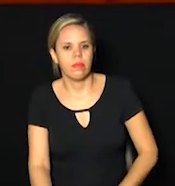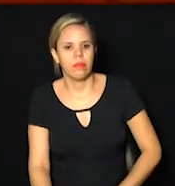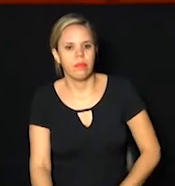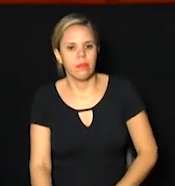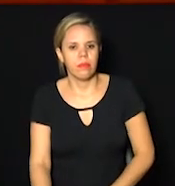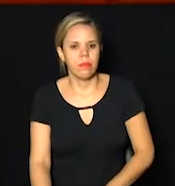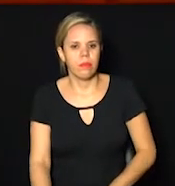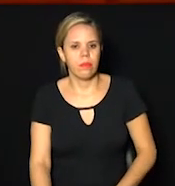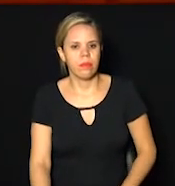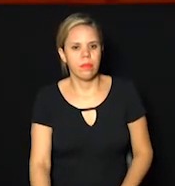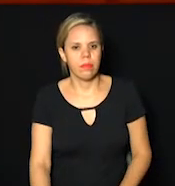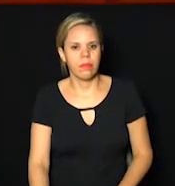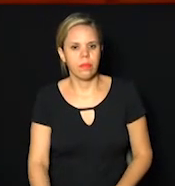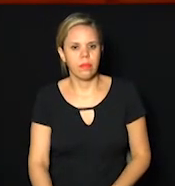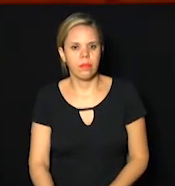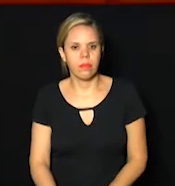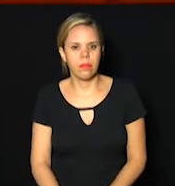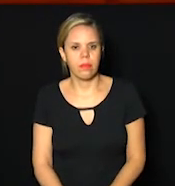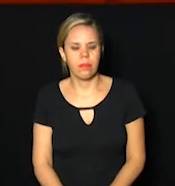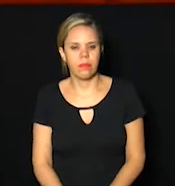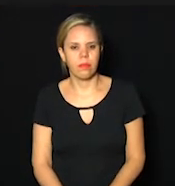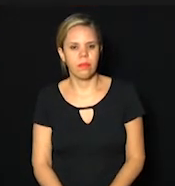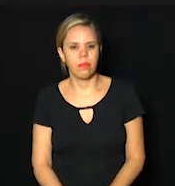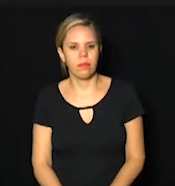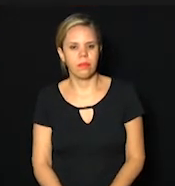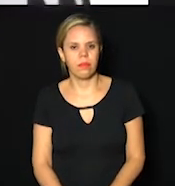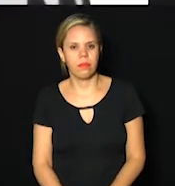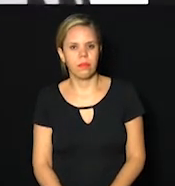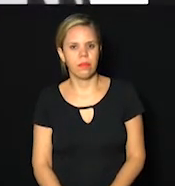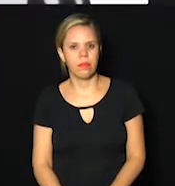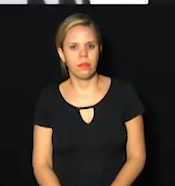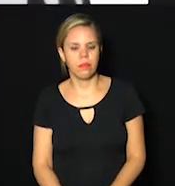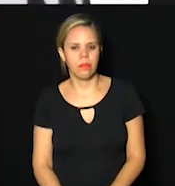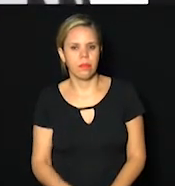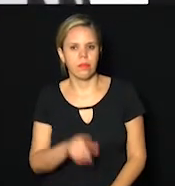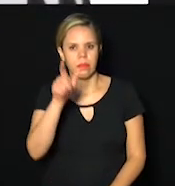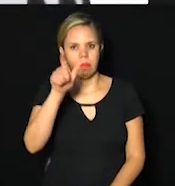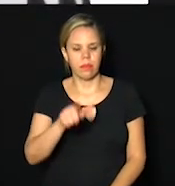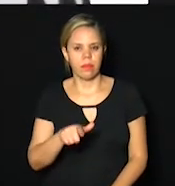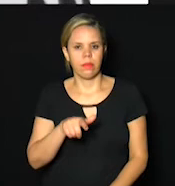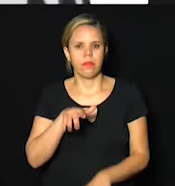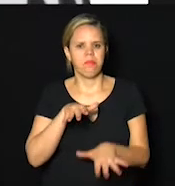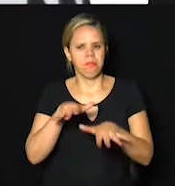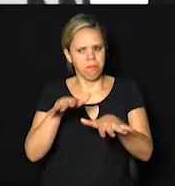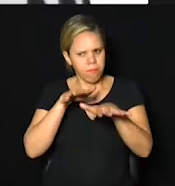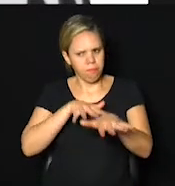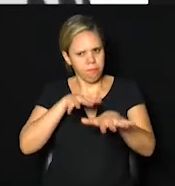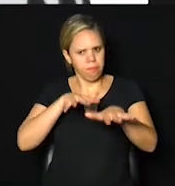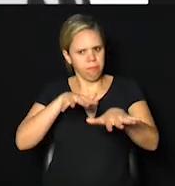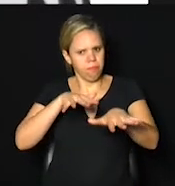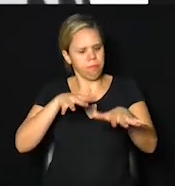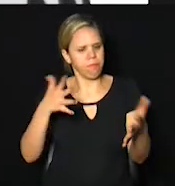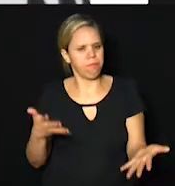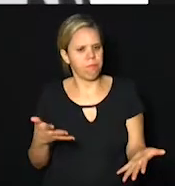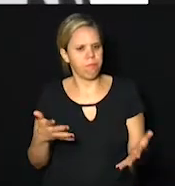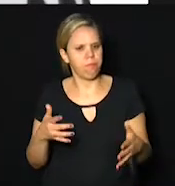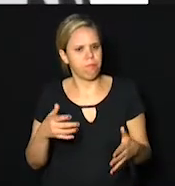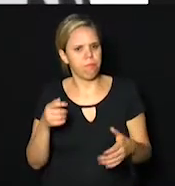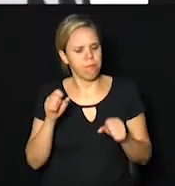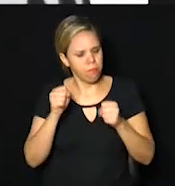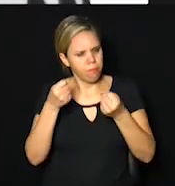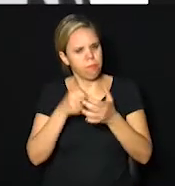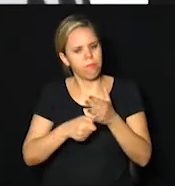ideia. Olha lá. Defensor é aquele que sai para brigar pela sua ideia.